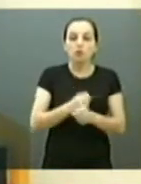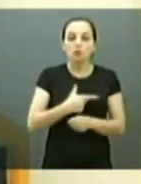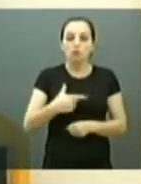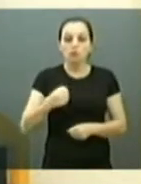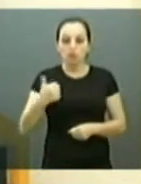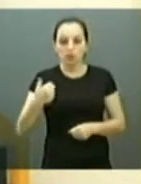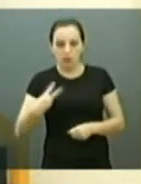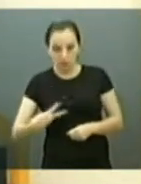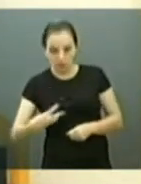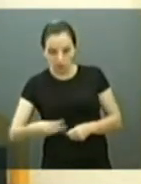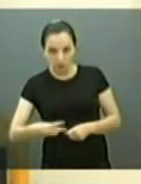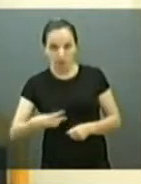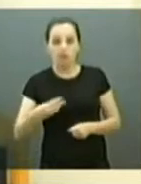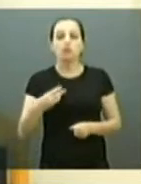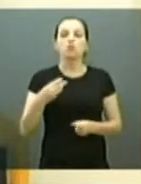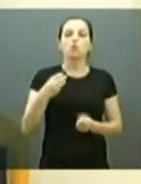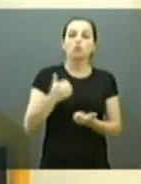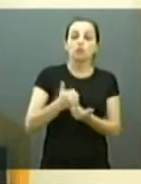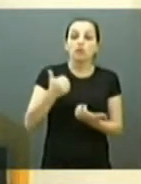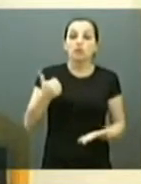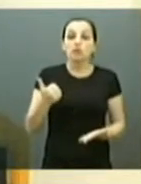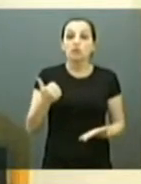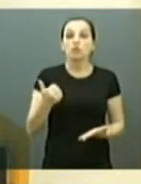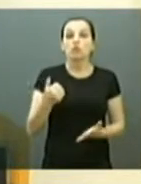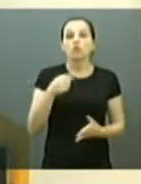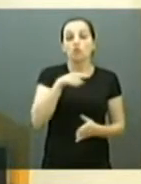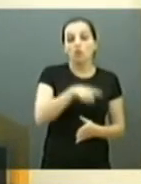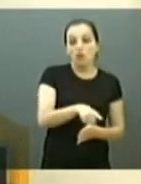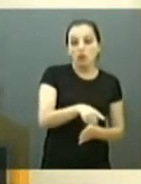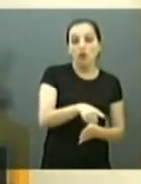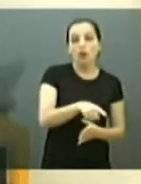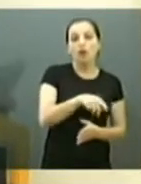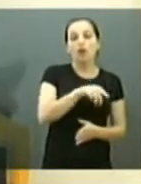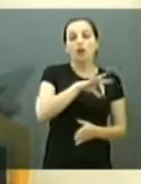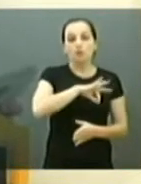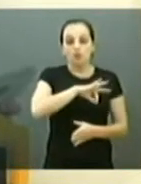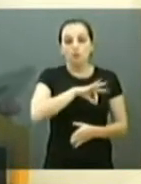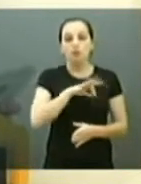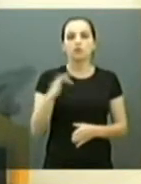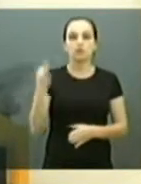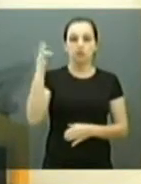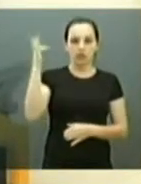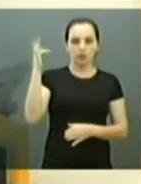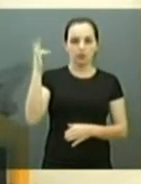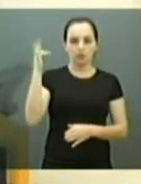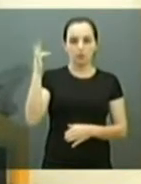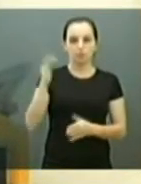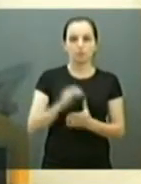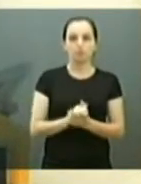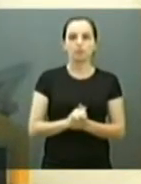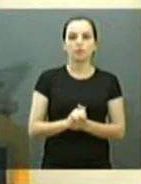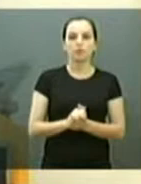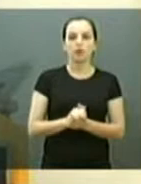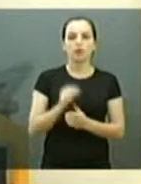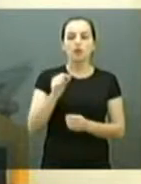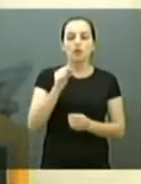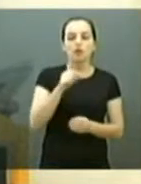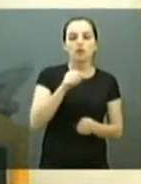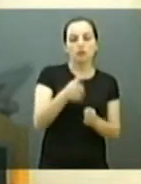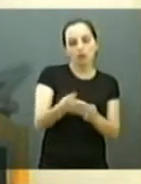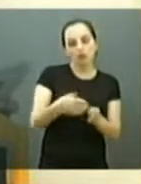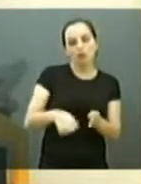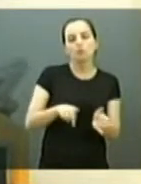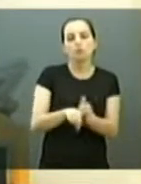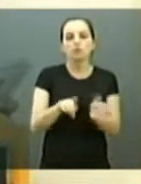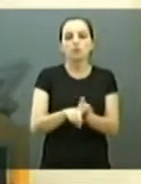Polícia Federal. E a matéria que foi postada é suposta fraude de aposentadoria na Câmara, é investigada pela